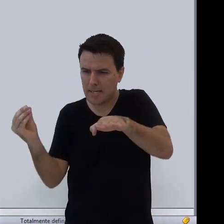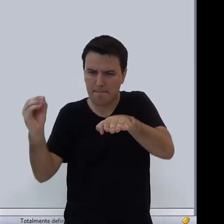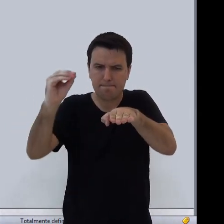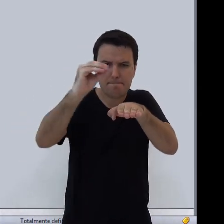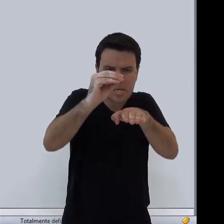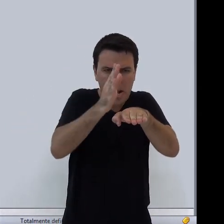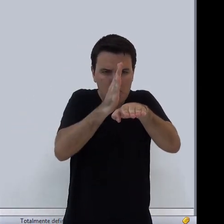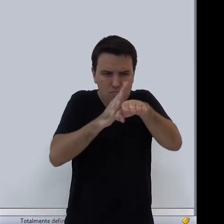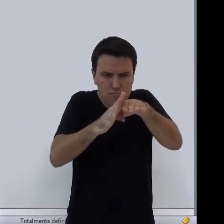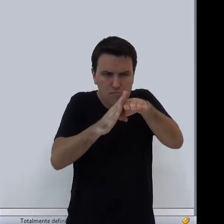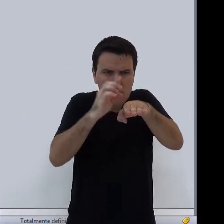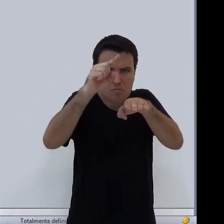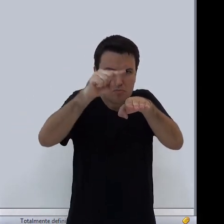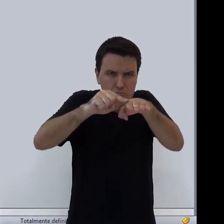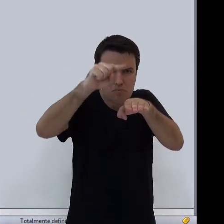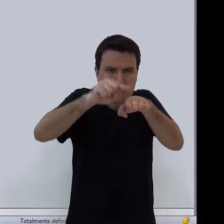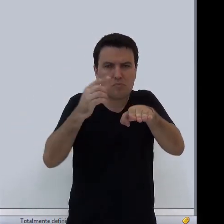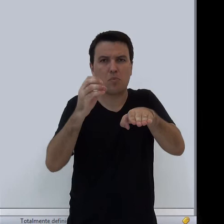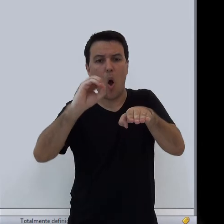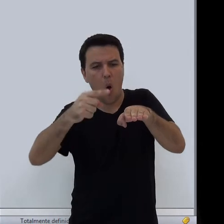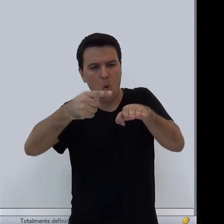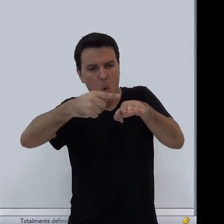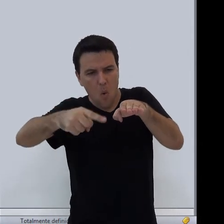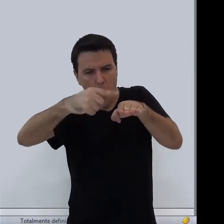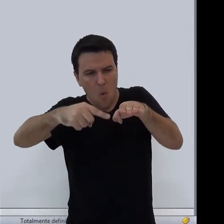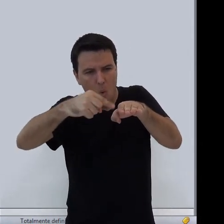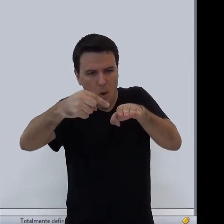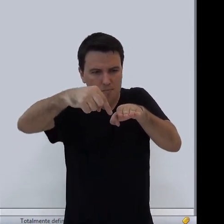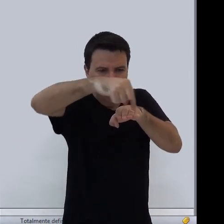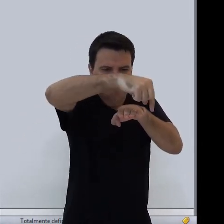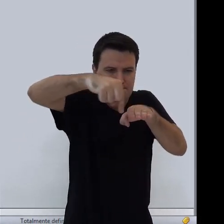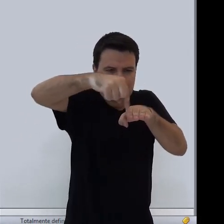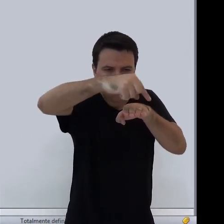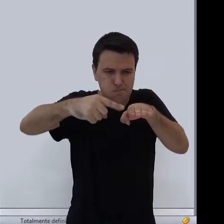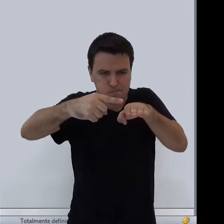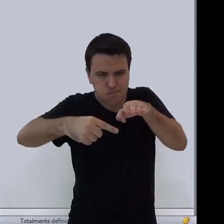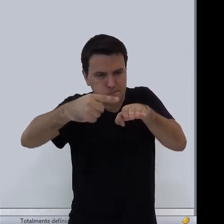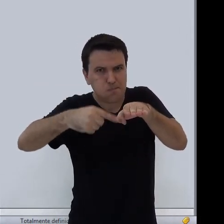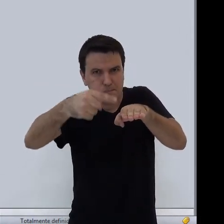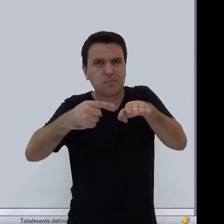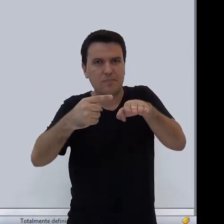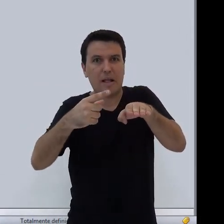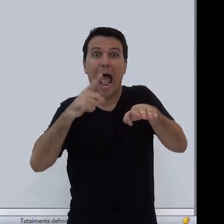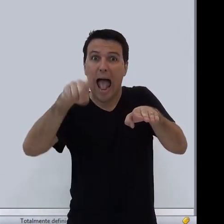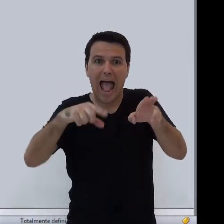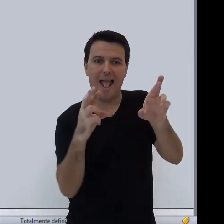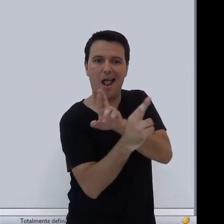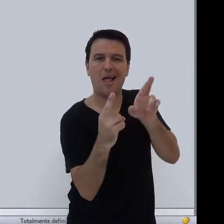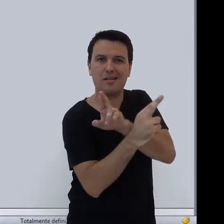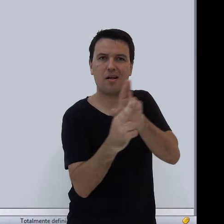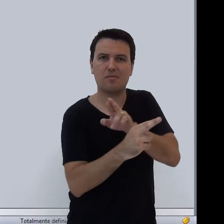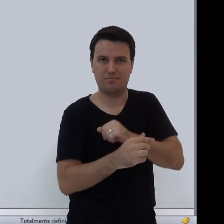coincidentes, ou então que girem ao redor de um eixo, mas no nosso caso, finaliza a montagem